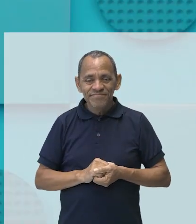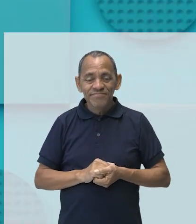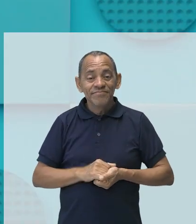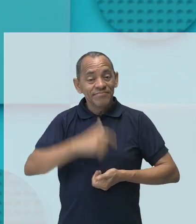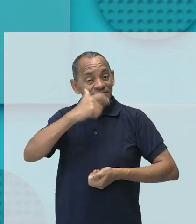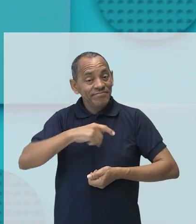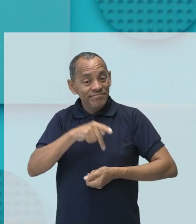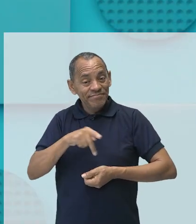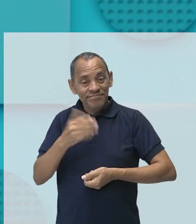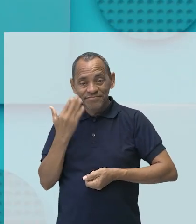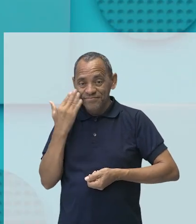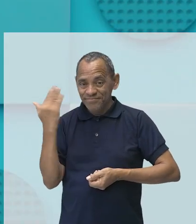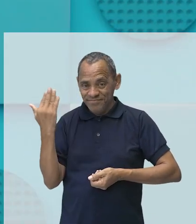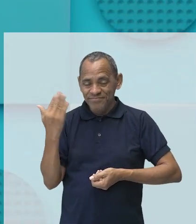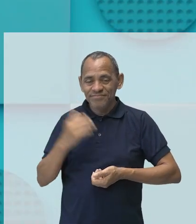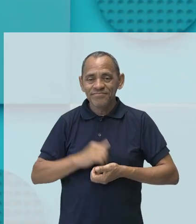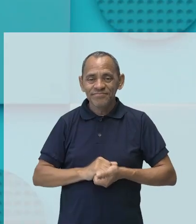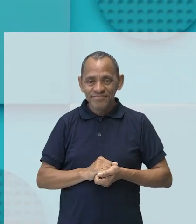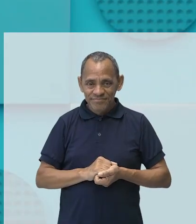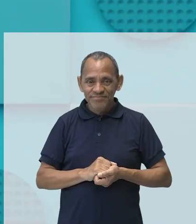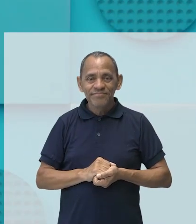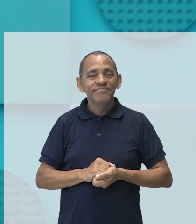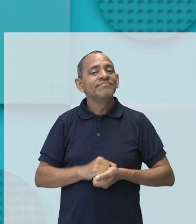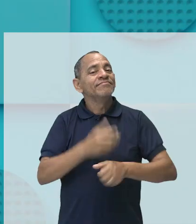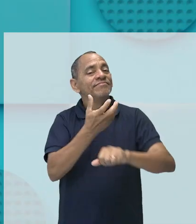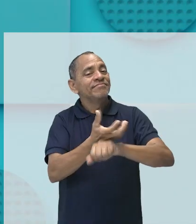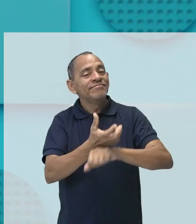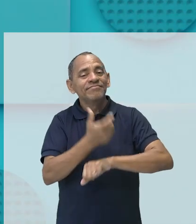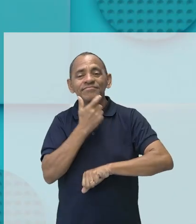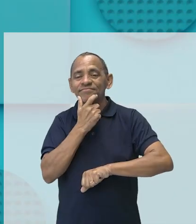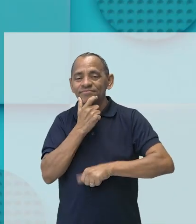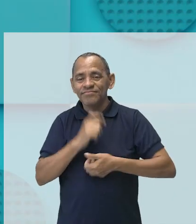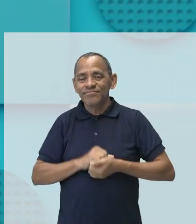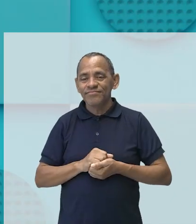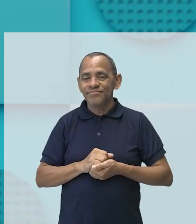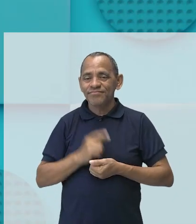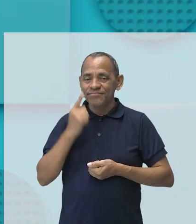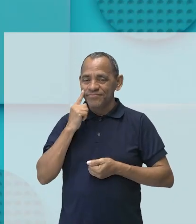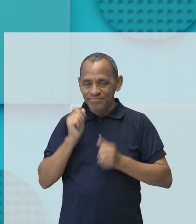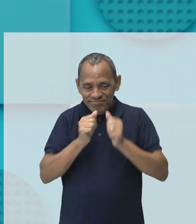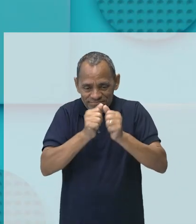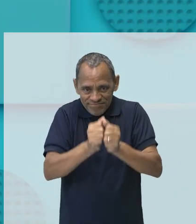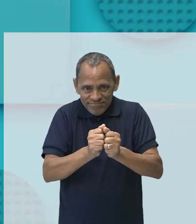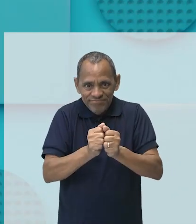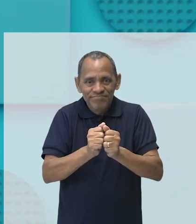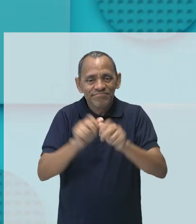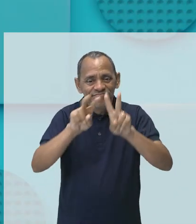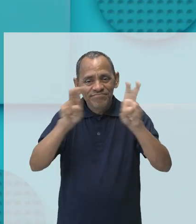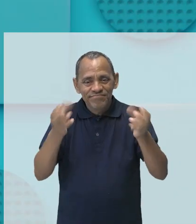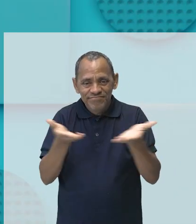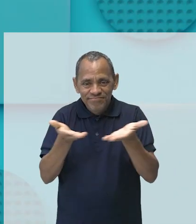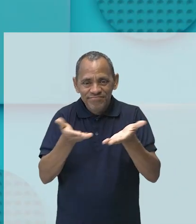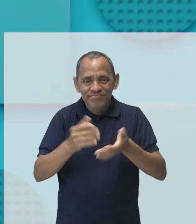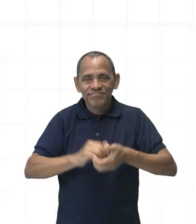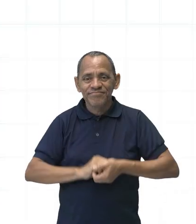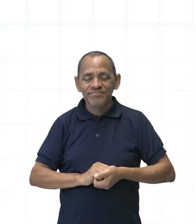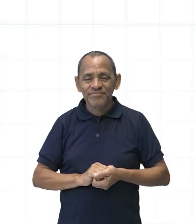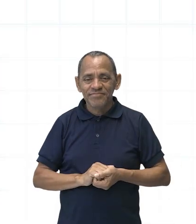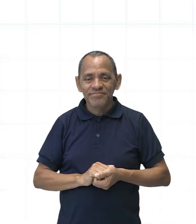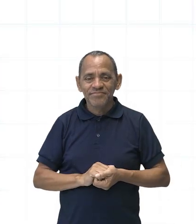Eu sou o professor Bruno Delgado, professor de língua inglesa, e acompanha comigo que nós teremos na nossa aula de